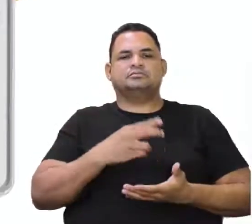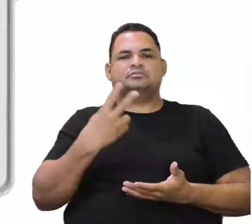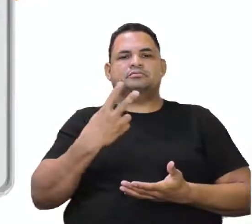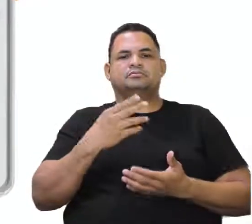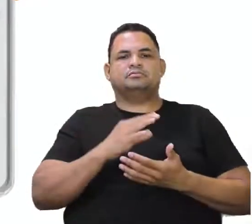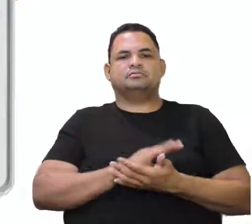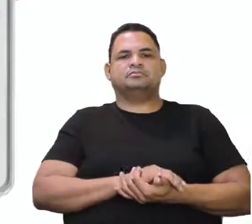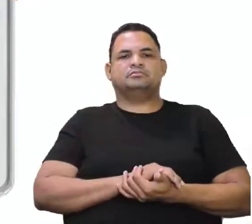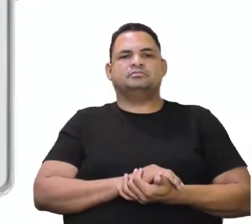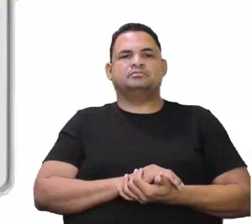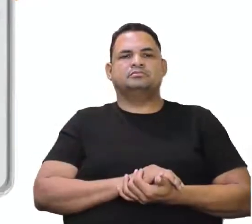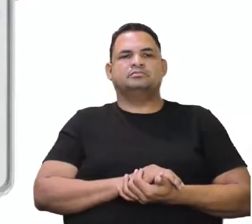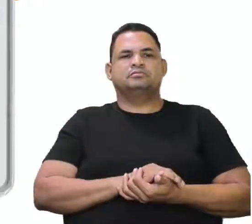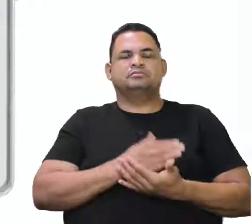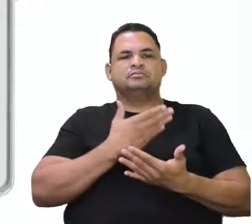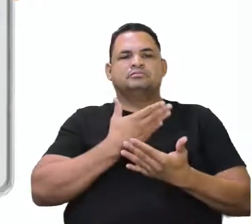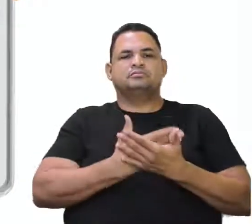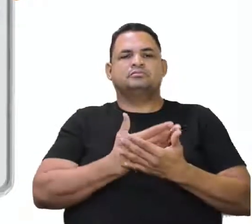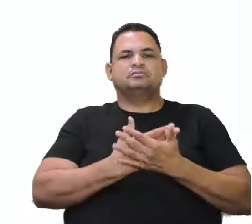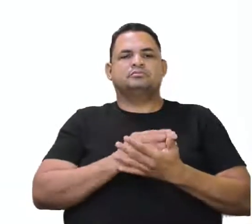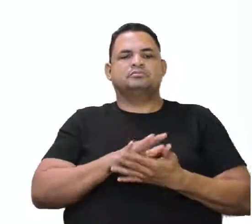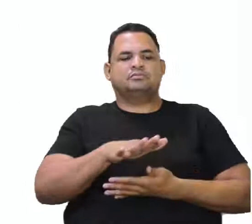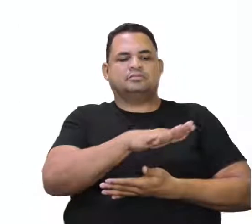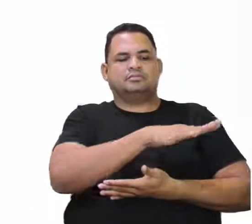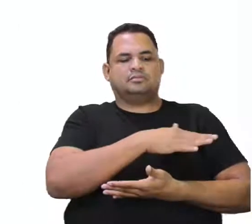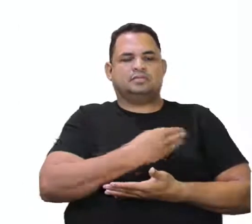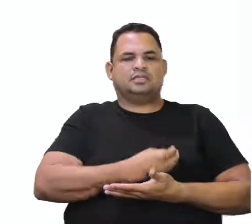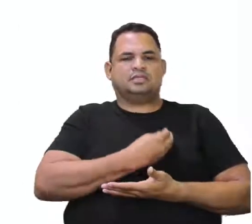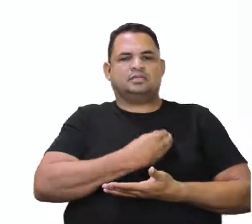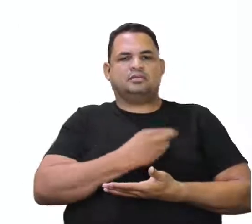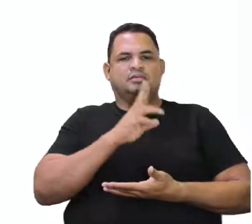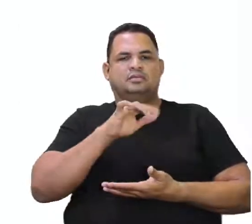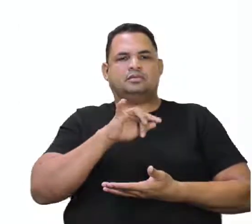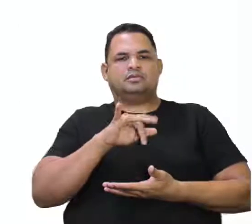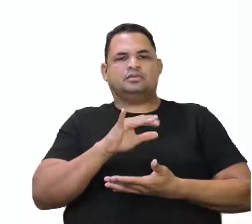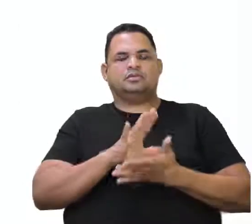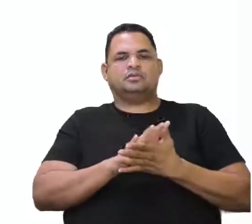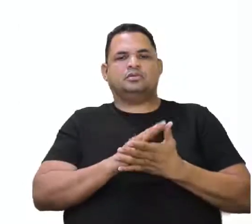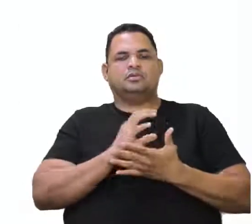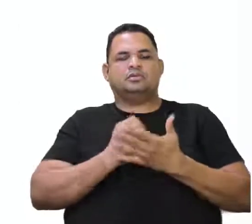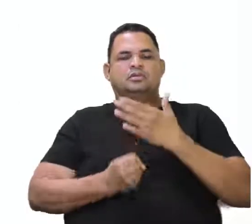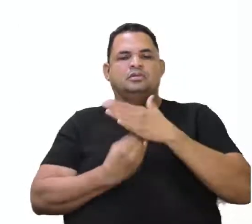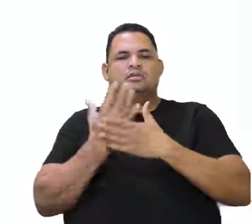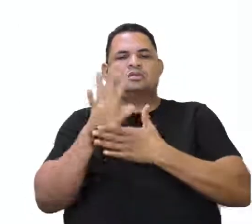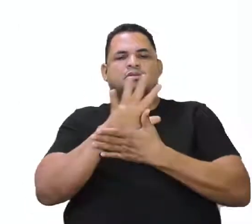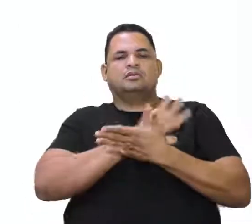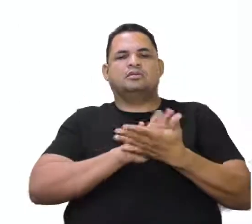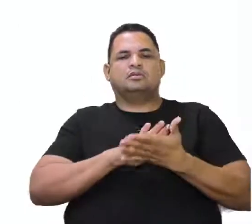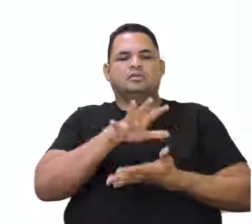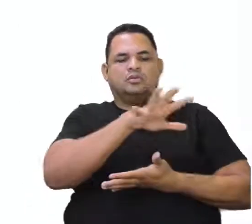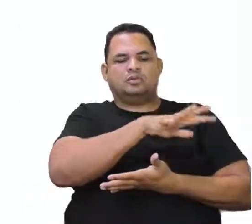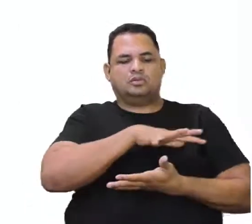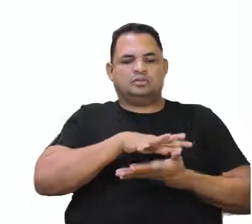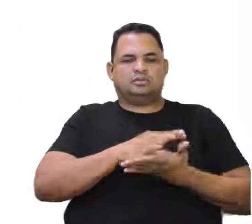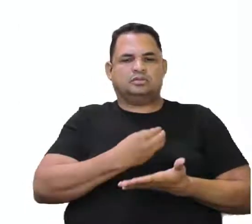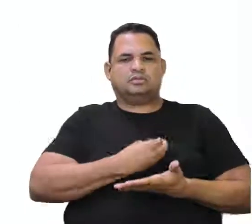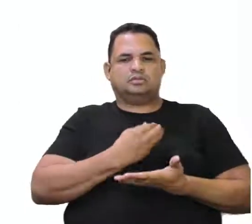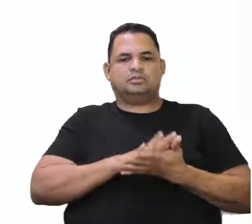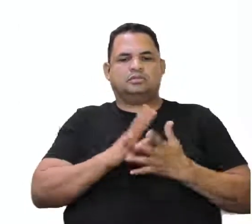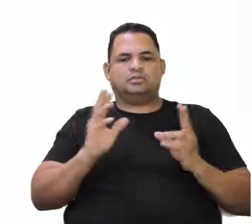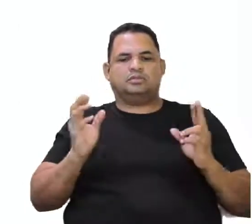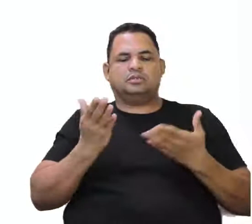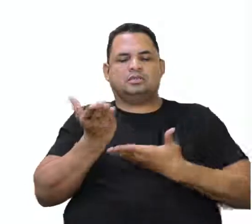também. Aí a gente vai falar sobre o habitat e o nicho ecológico. O habitat é o local onde essas espécies estão inseridas vivendo